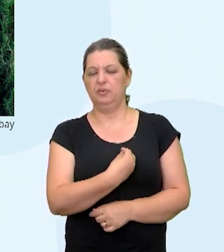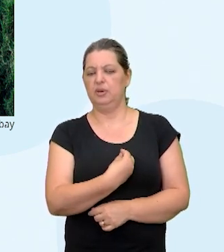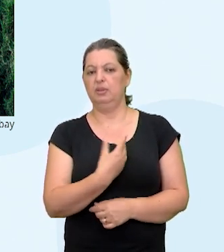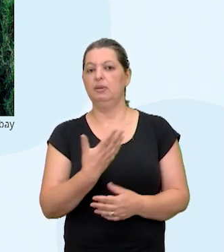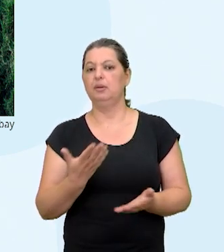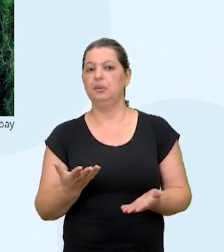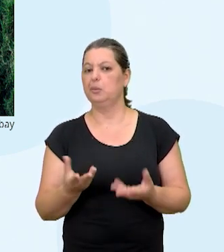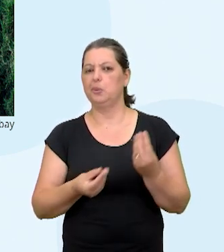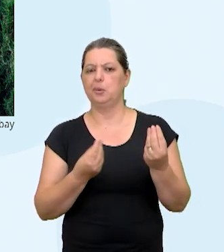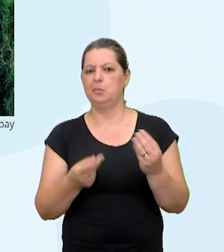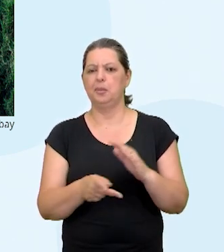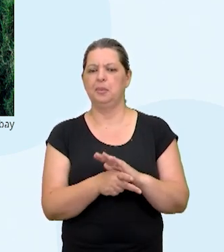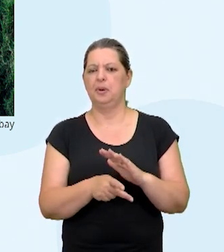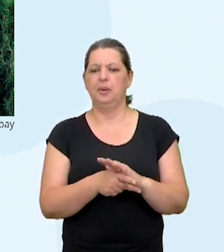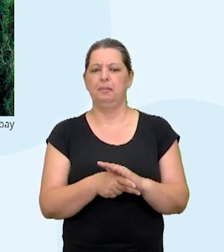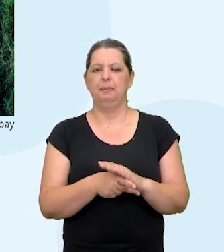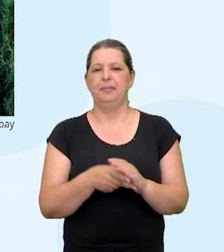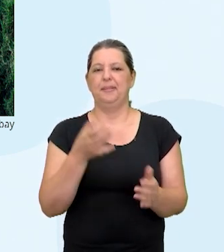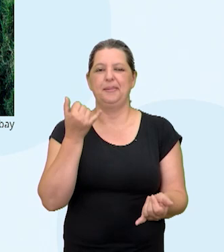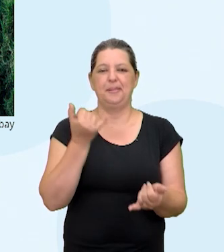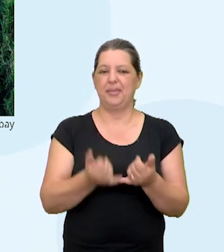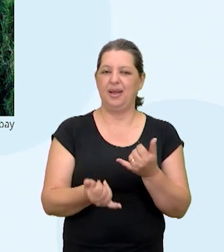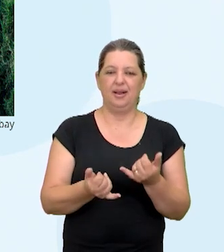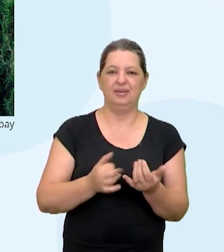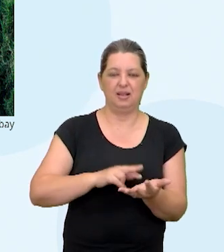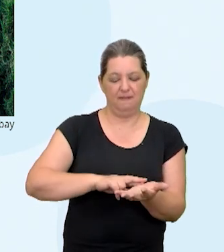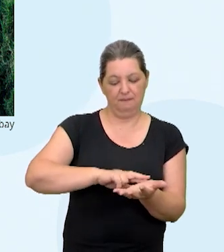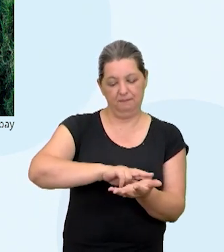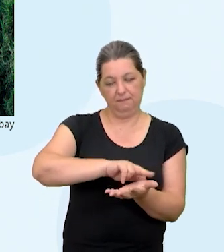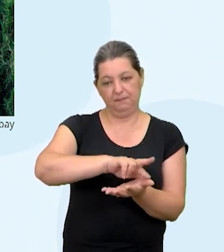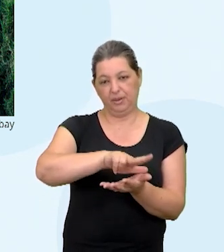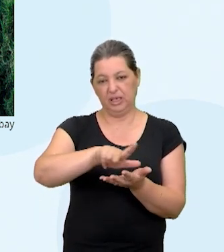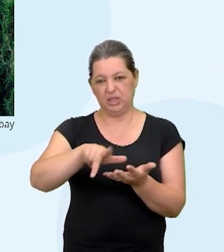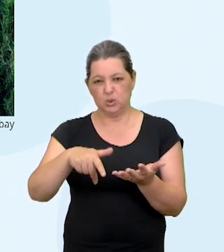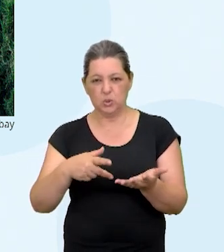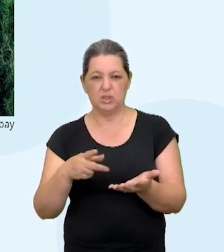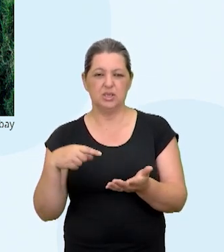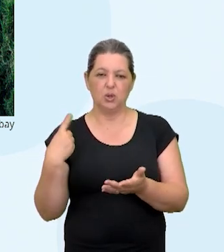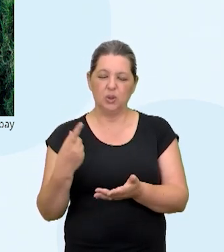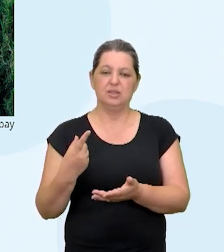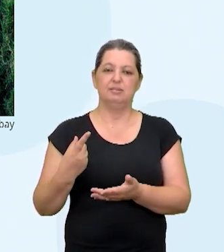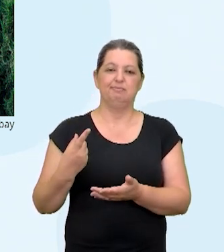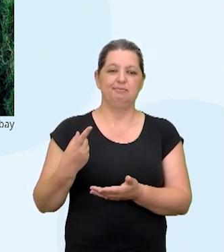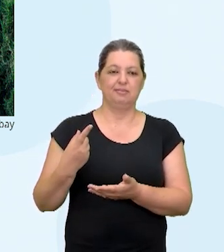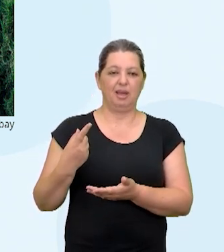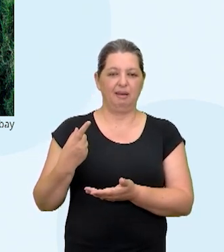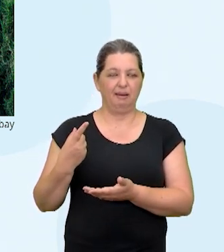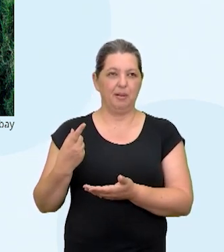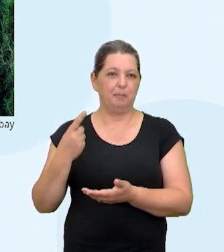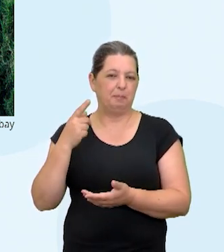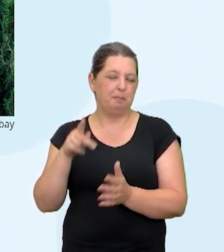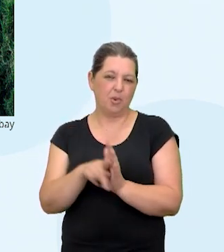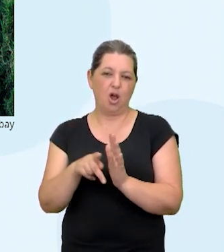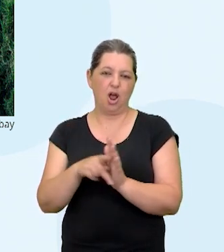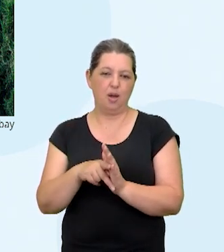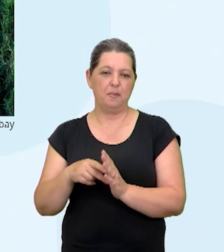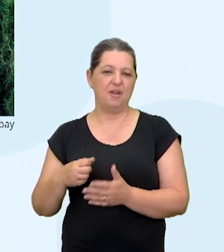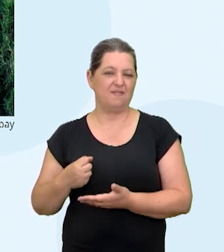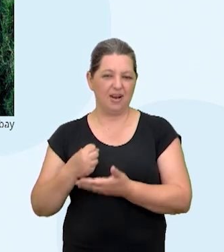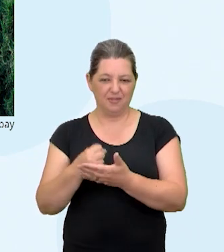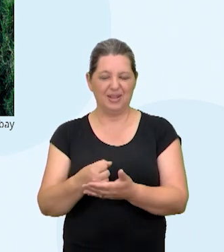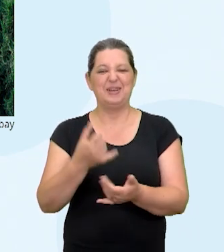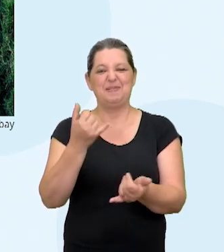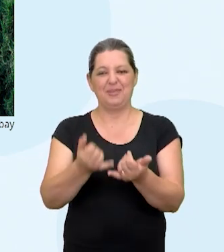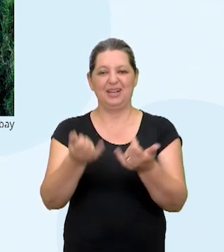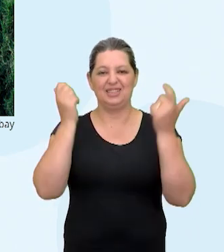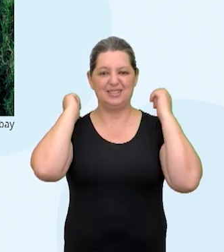de bagagens. Ou seja, de coisas que a gente vai carregando. Então você está sempre como se fosse uma